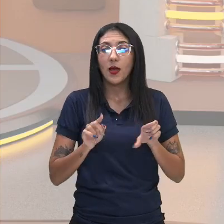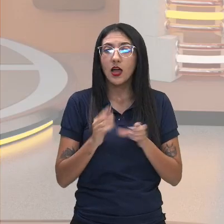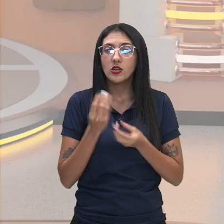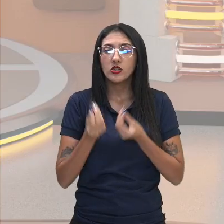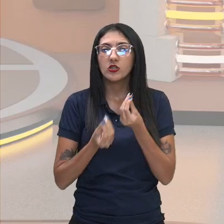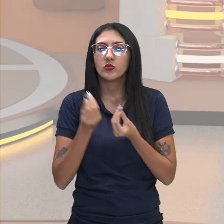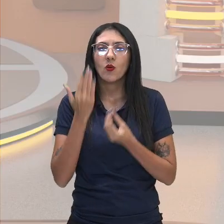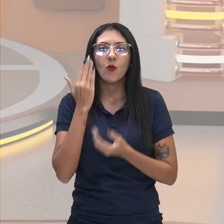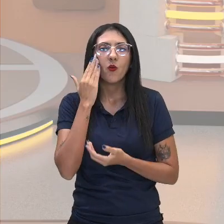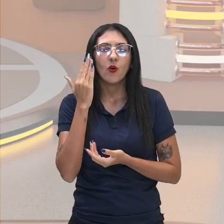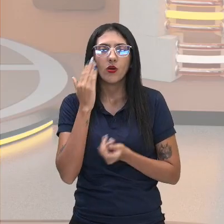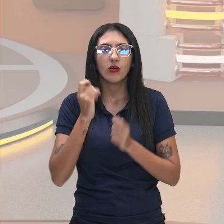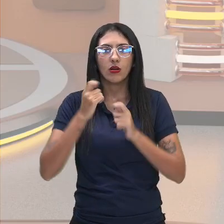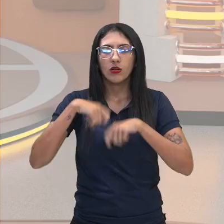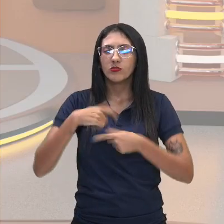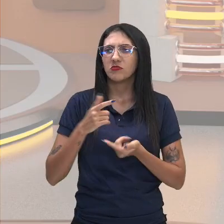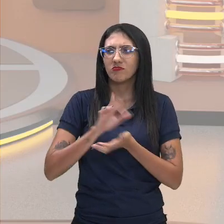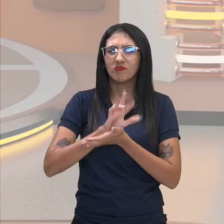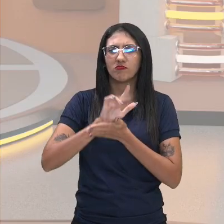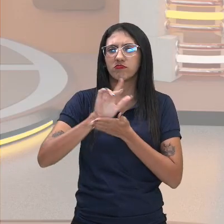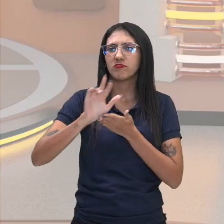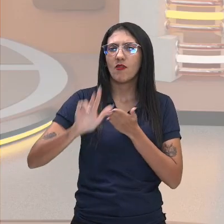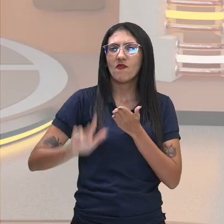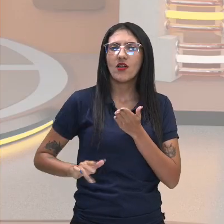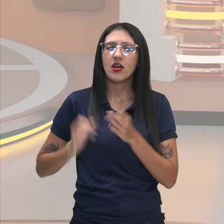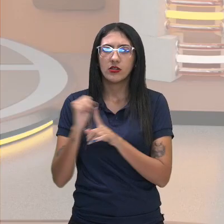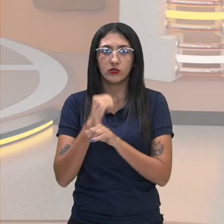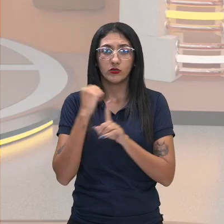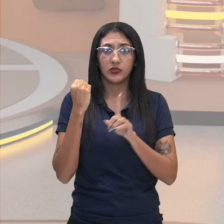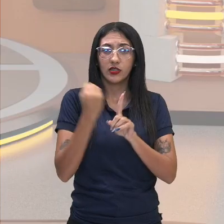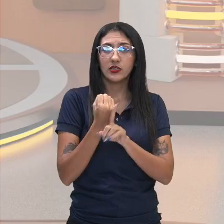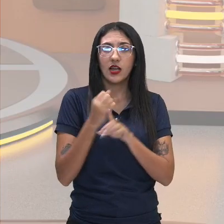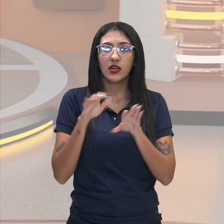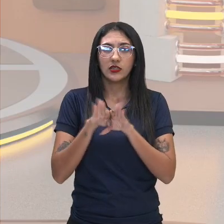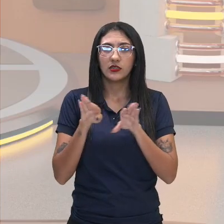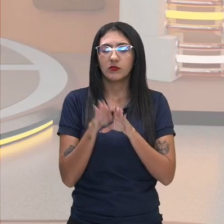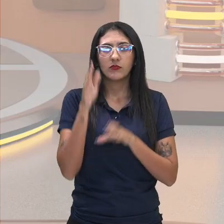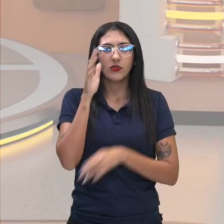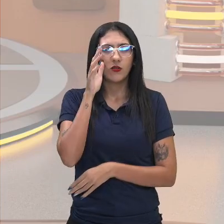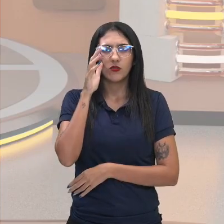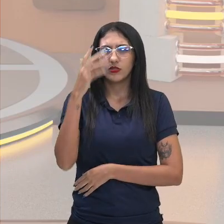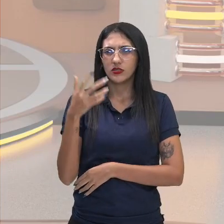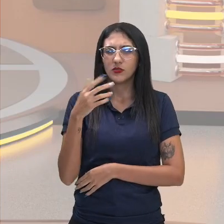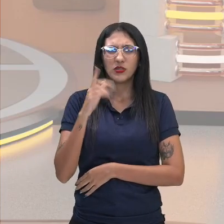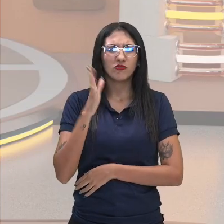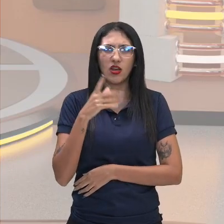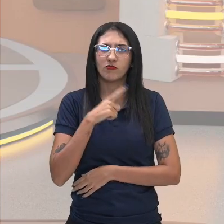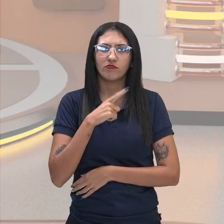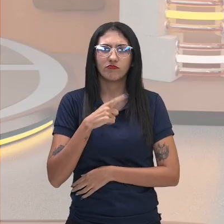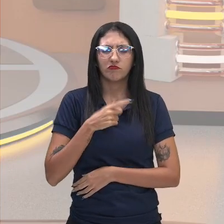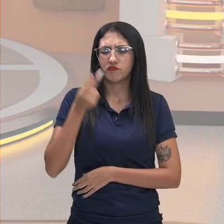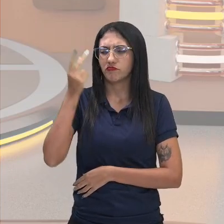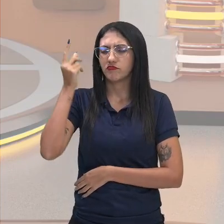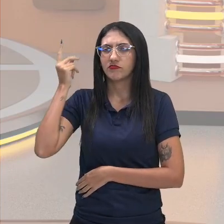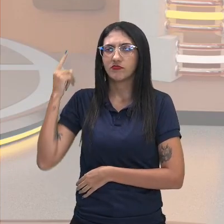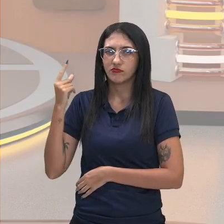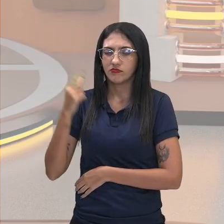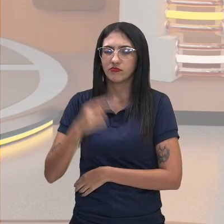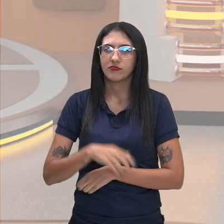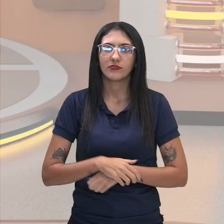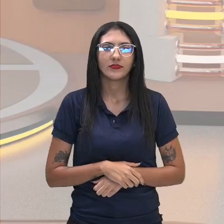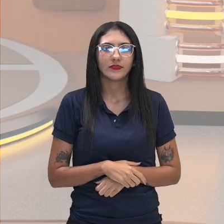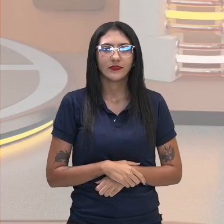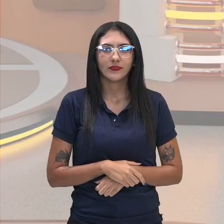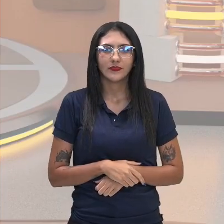compreender as diversas civilizações e acontecimentos, né, que já ocorreram na humanidade.